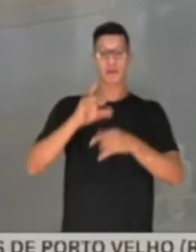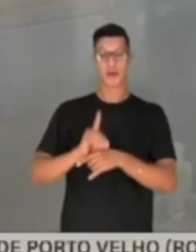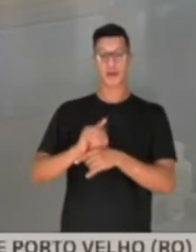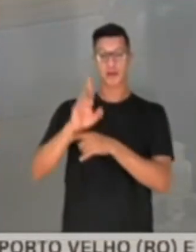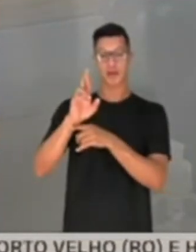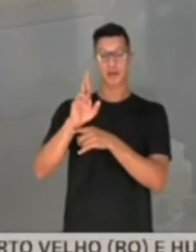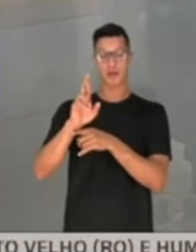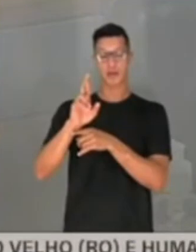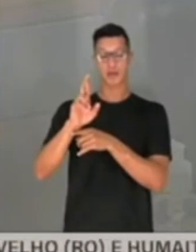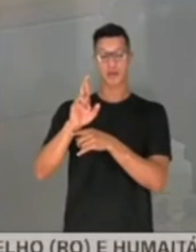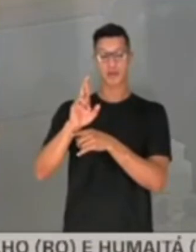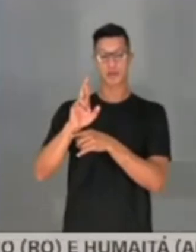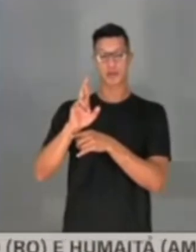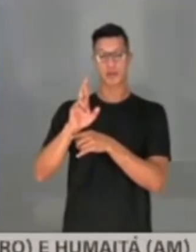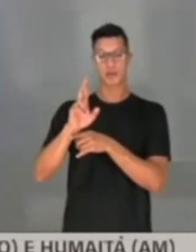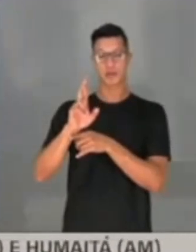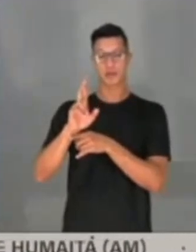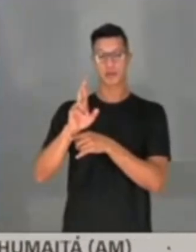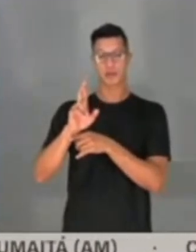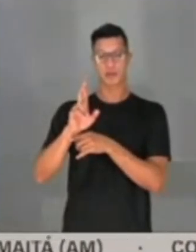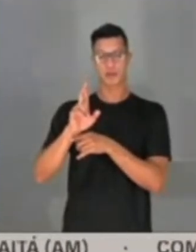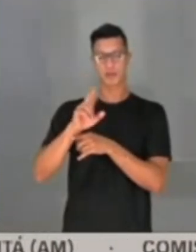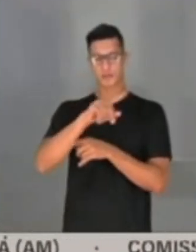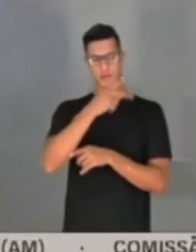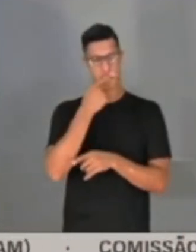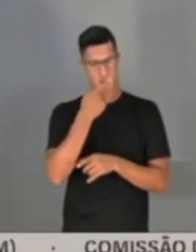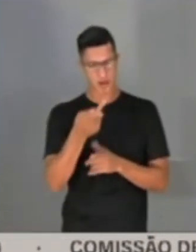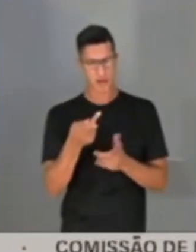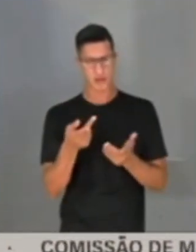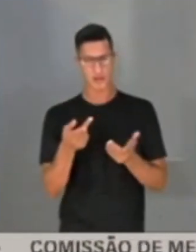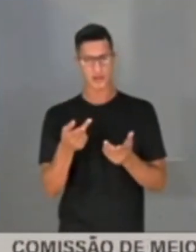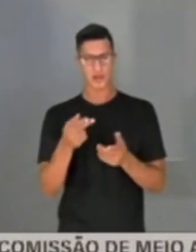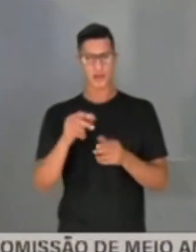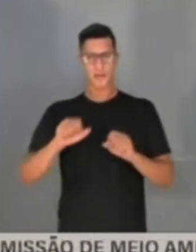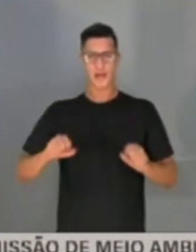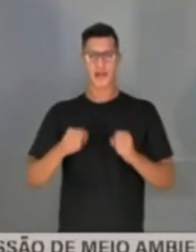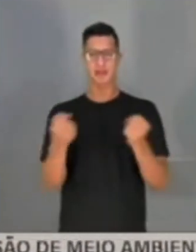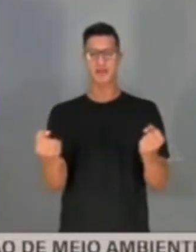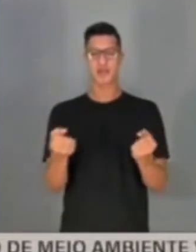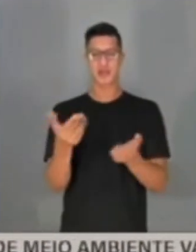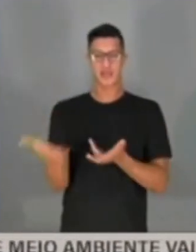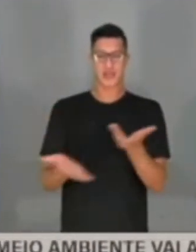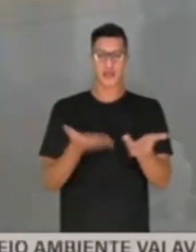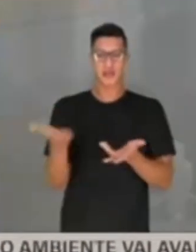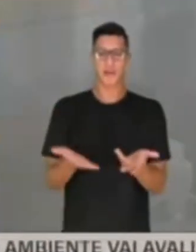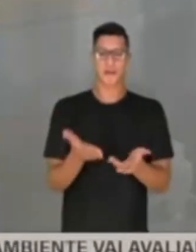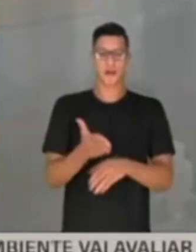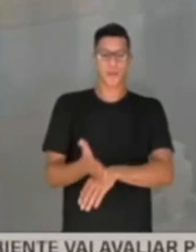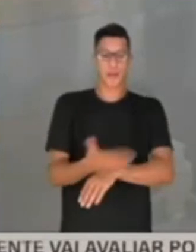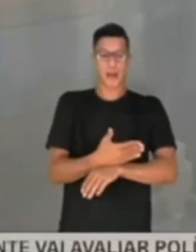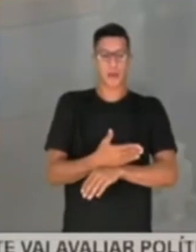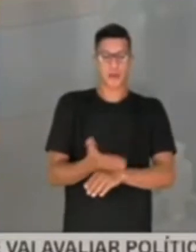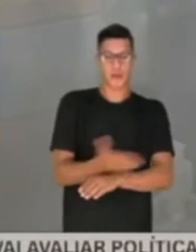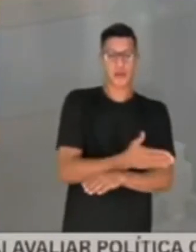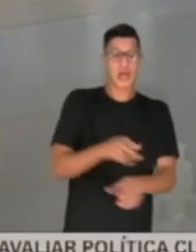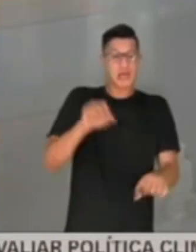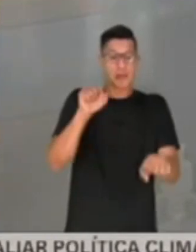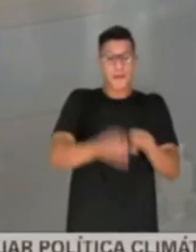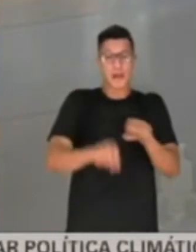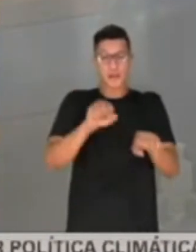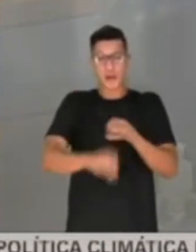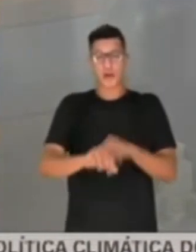doutora aí que o senhor falou, para defender tratamento precoce, que